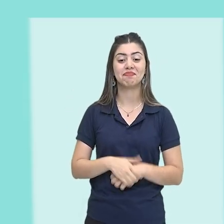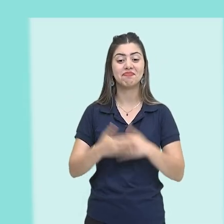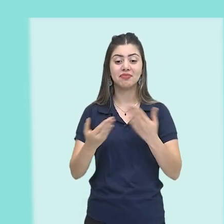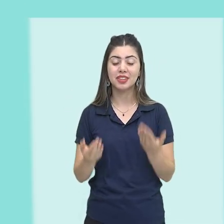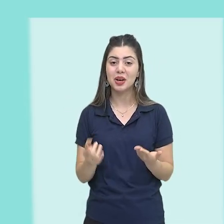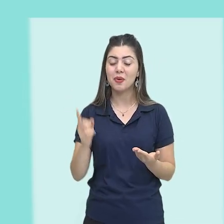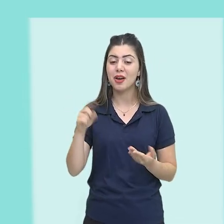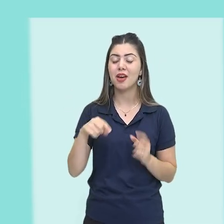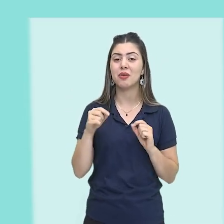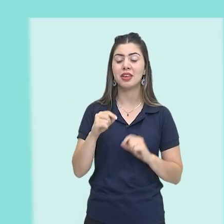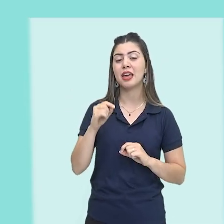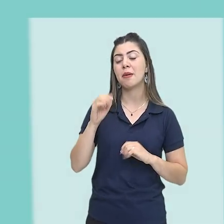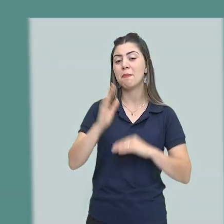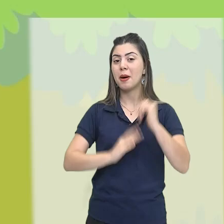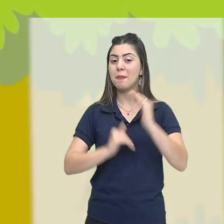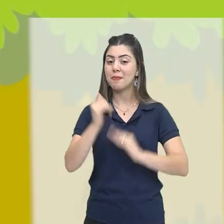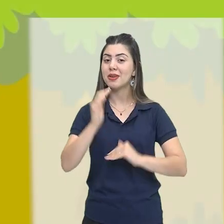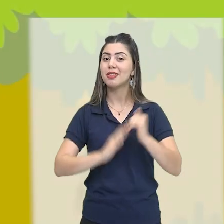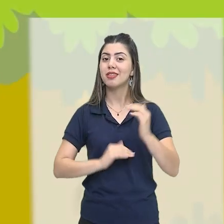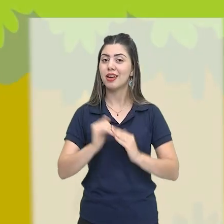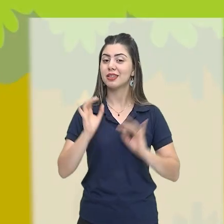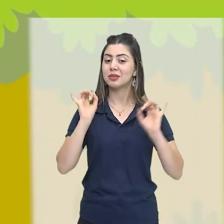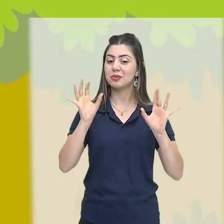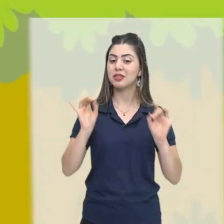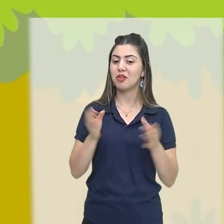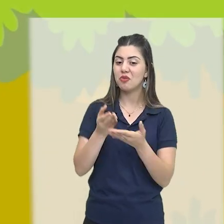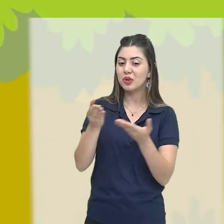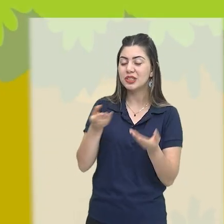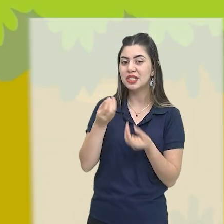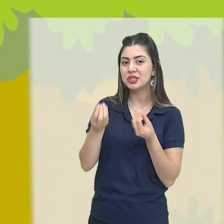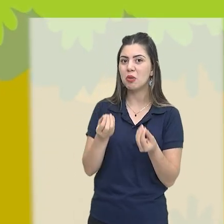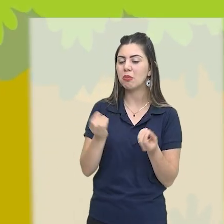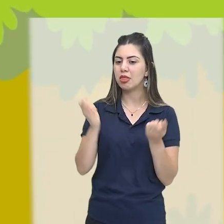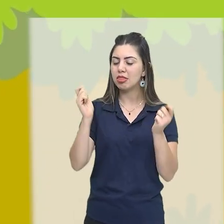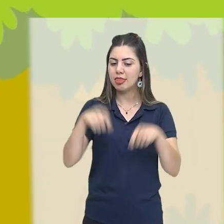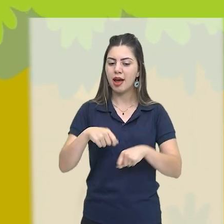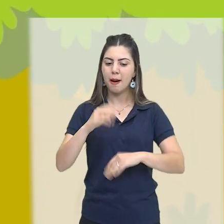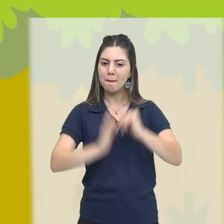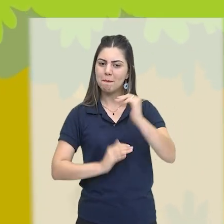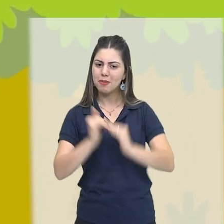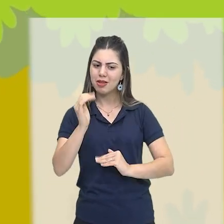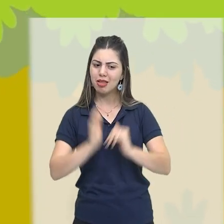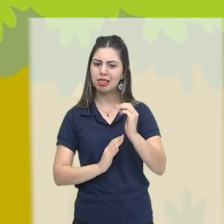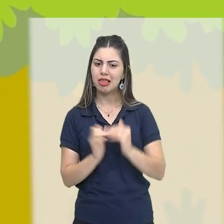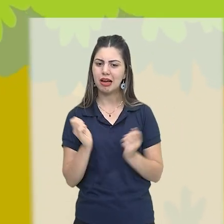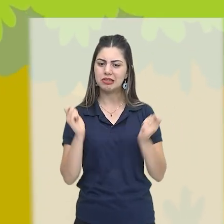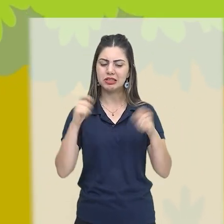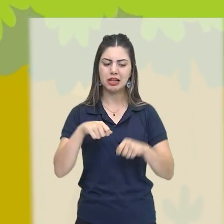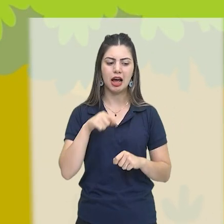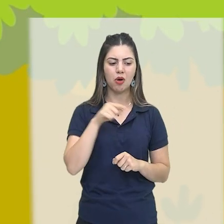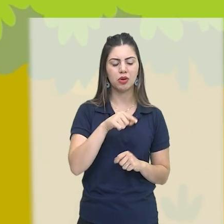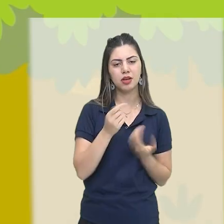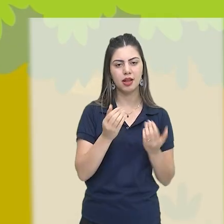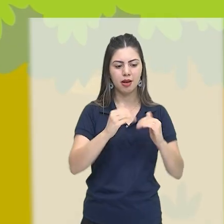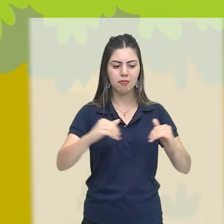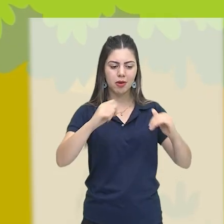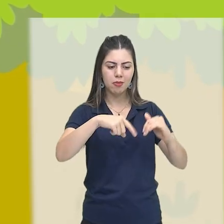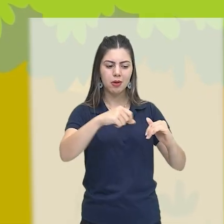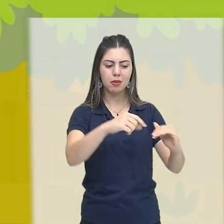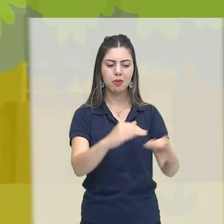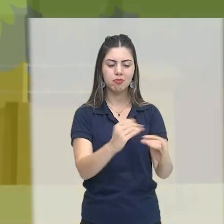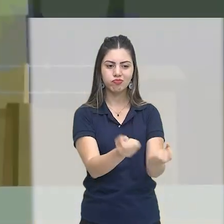É um dom especial. Você tem um dedo verde, capaz de trazer vida onde